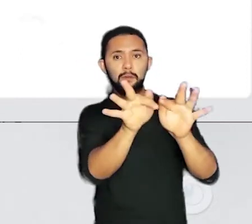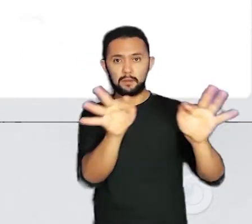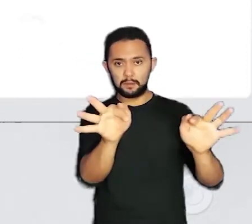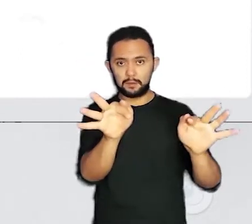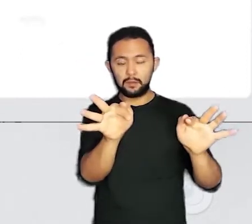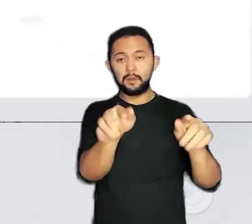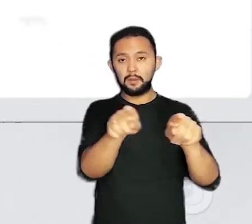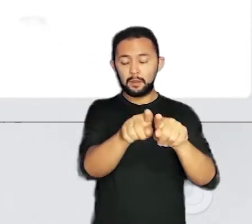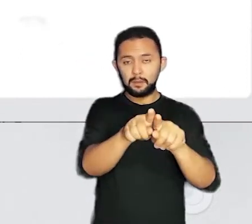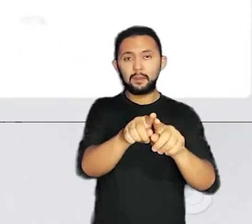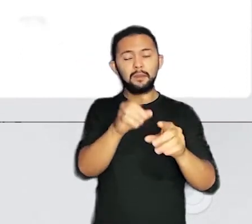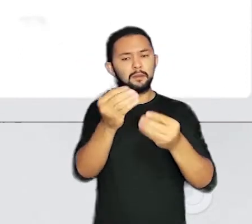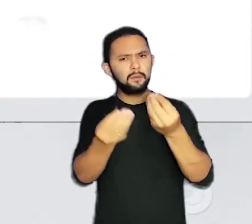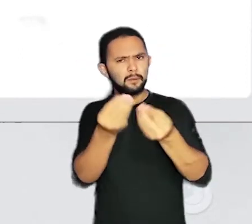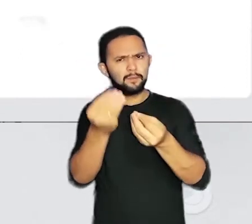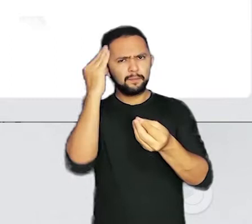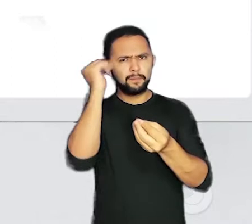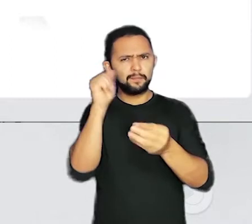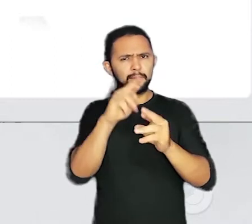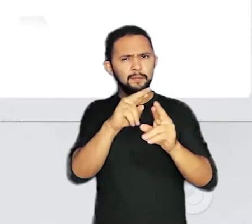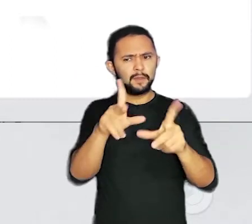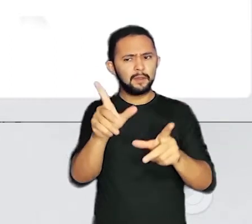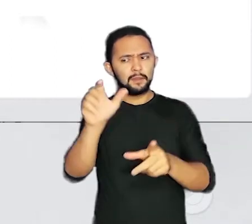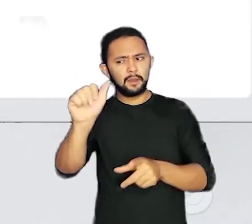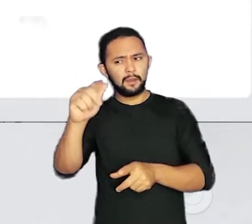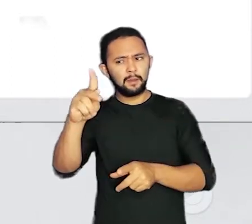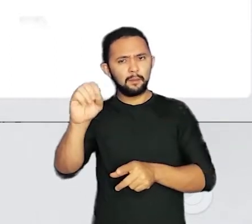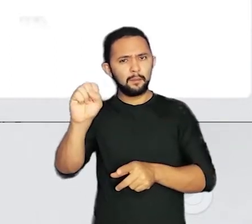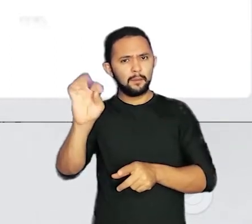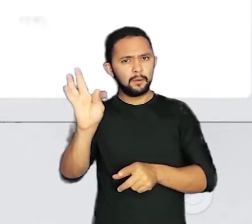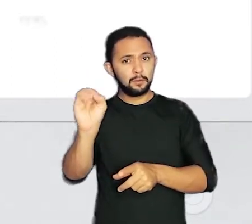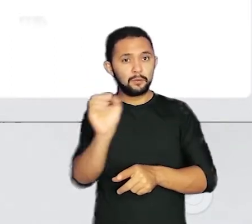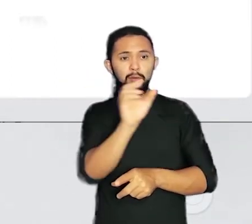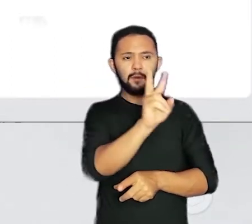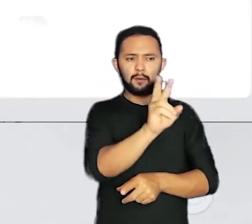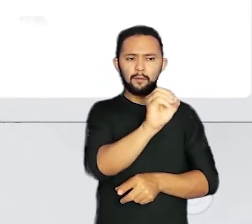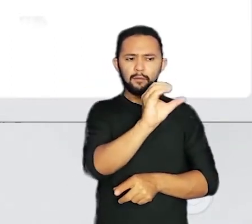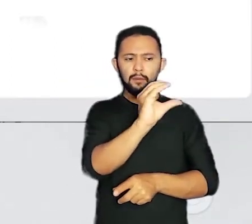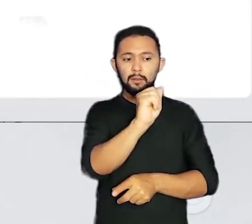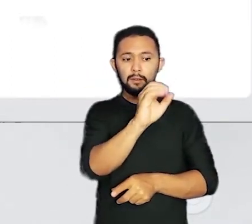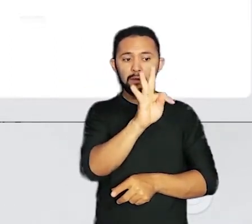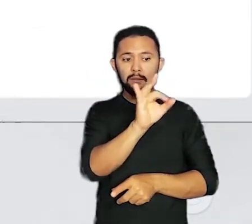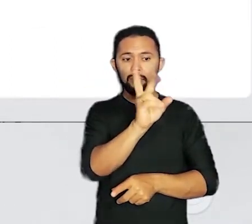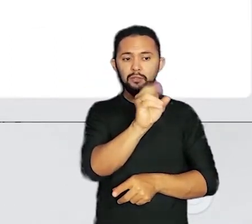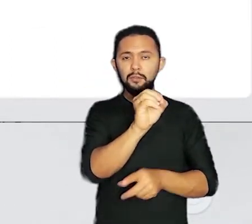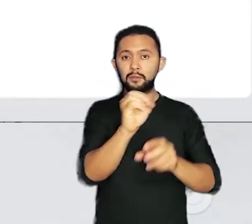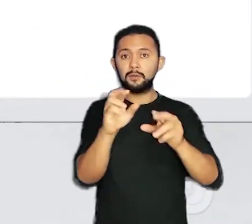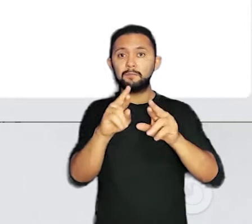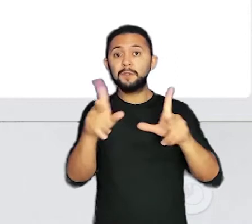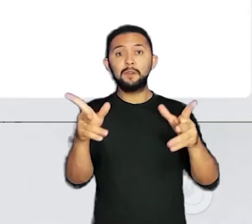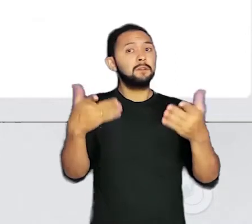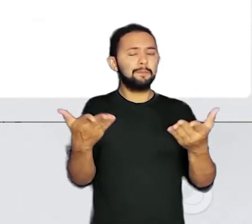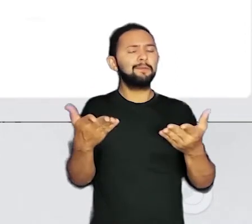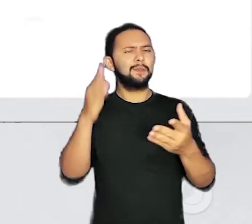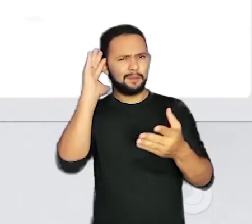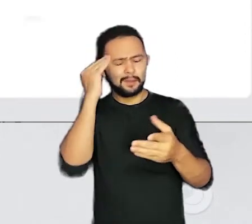a diferenciar o aposto do vocativo e no final de tudo vamos fazer nossa atividade para ver se ficou tudo claro